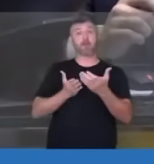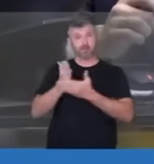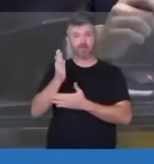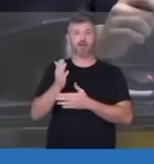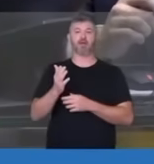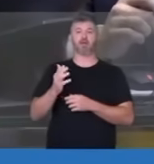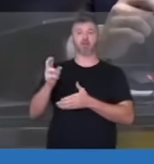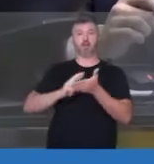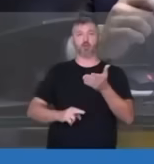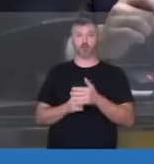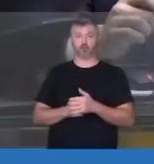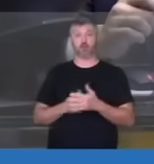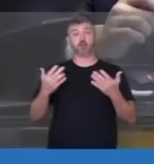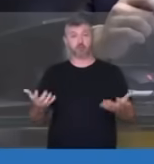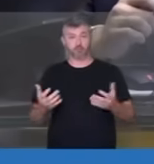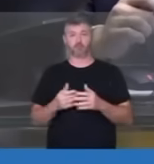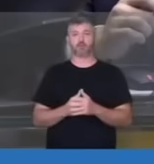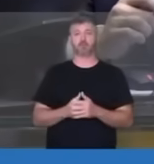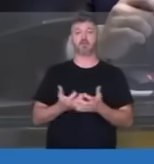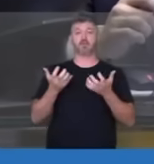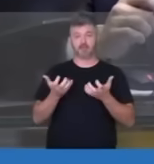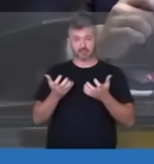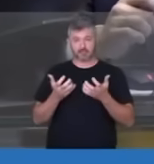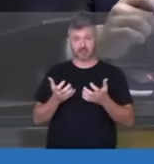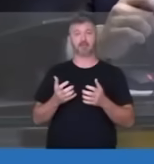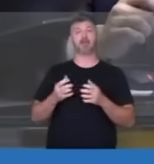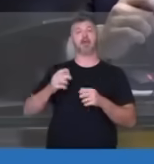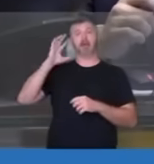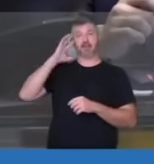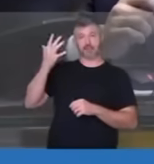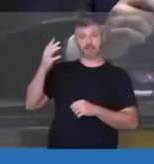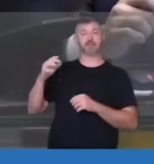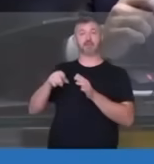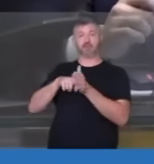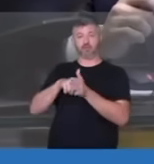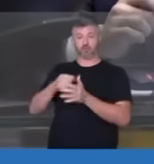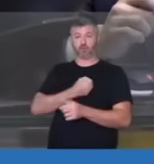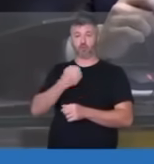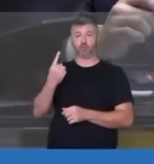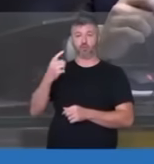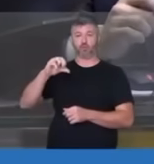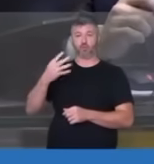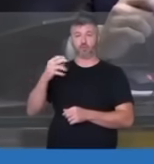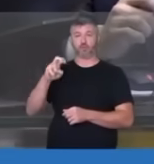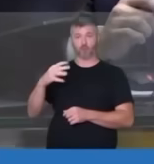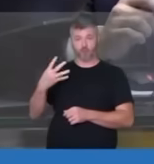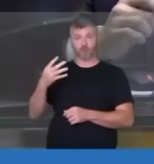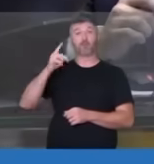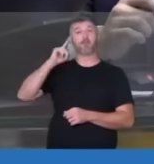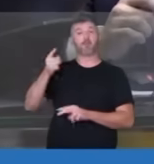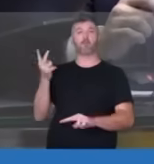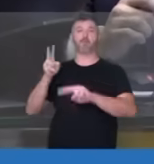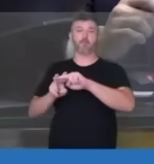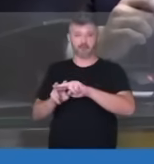do parecer, ou seja, pela manutenção dos efeitos da decisão dos autos do inquérito número 4954, que determinou a